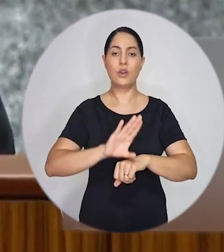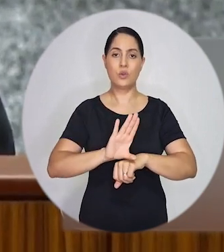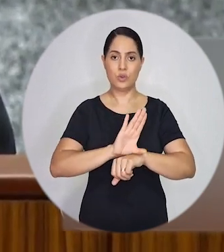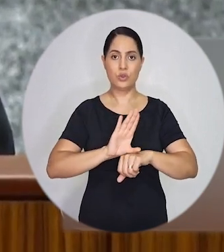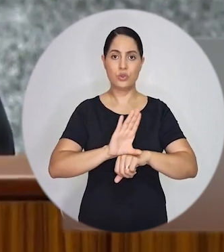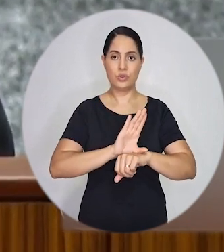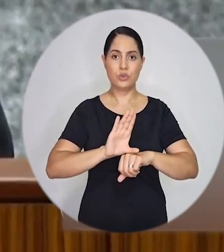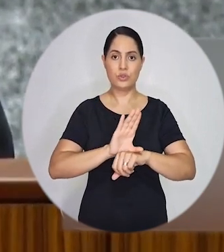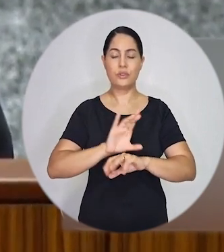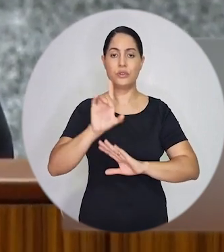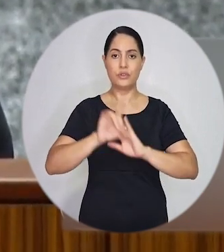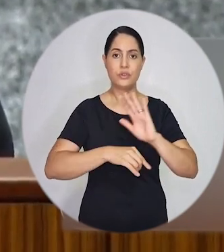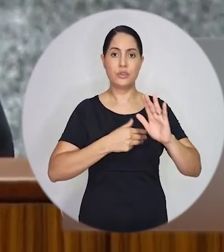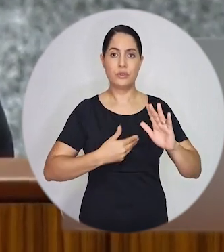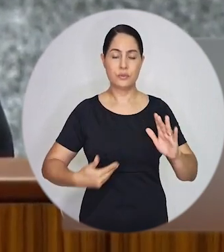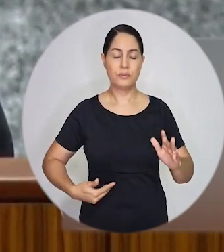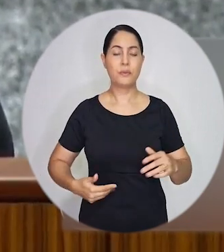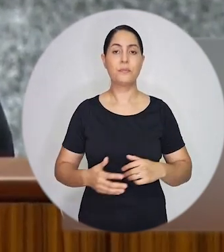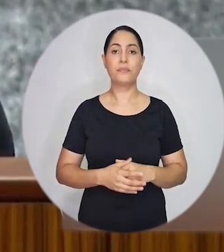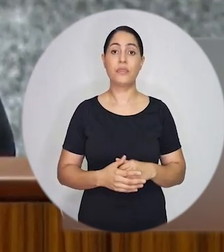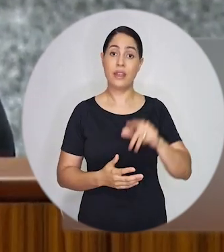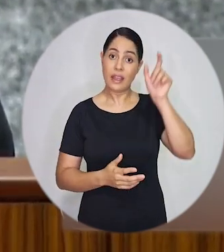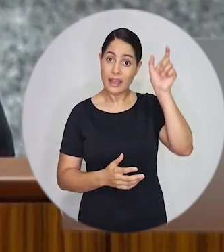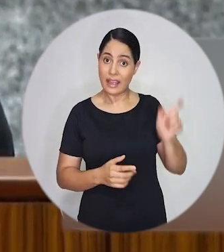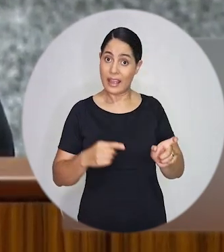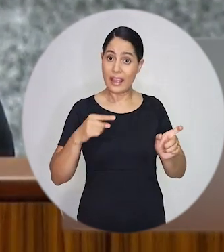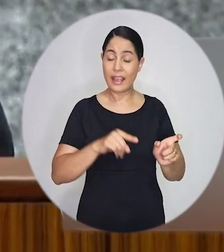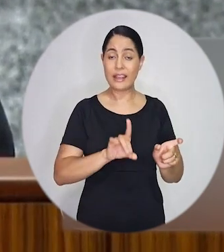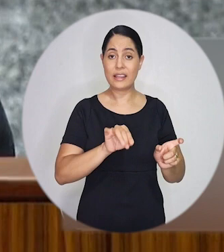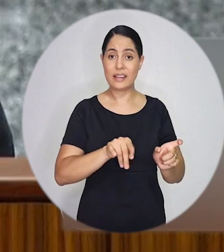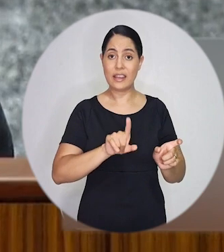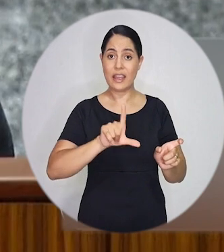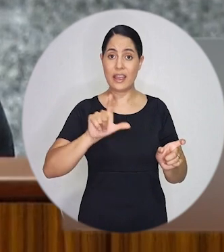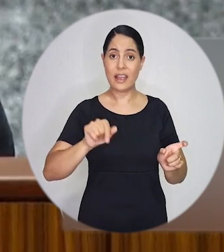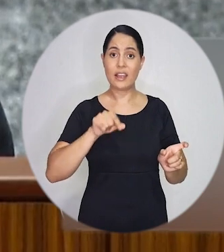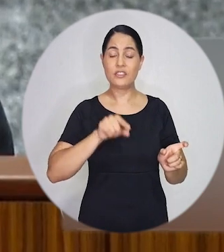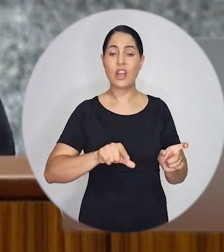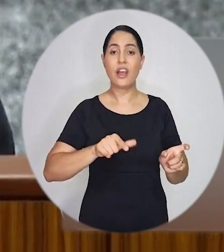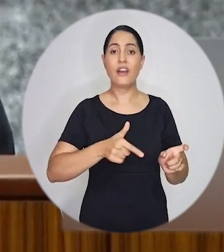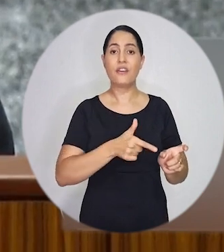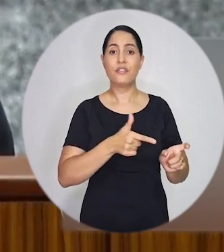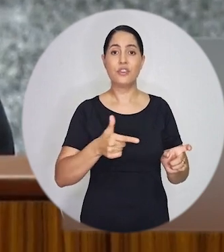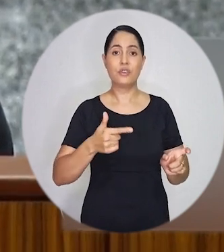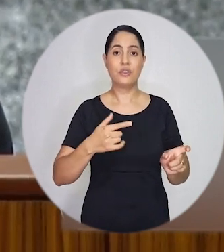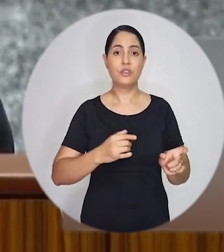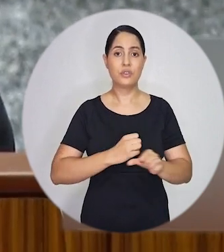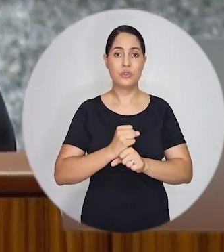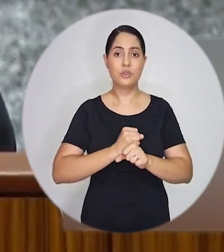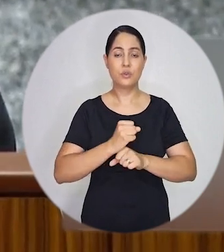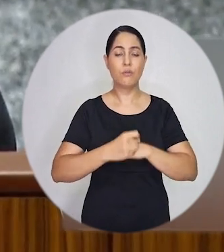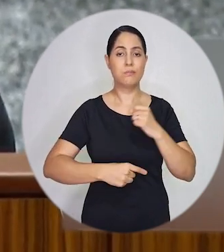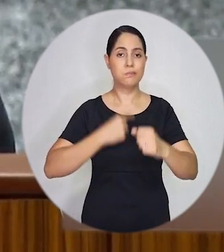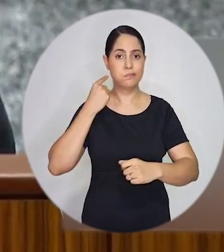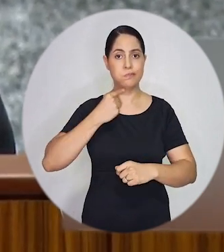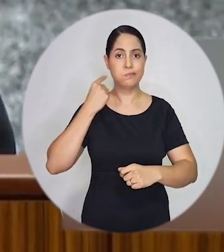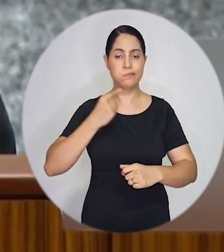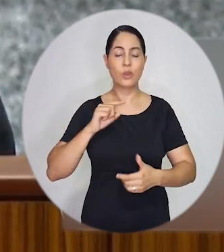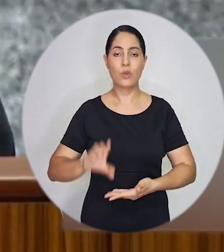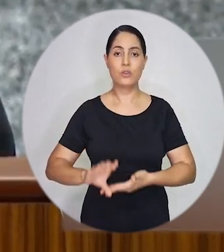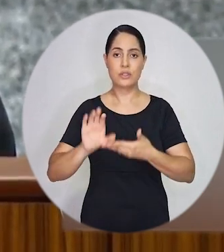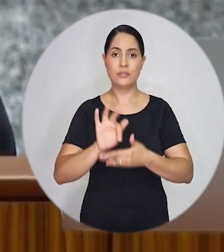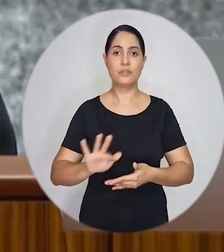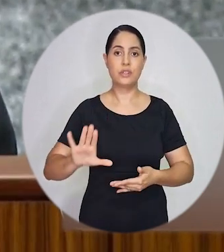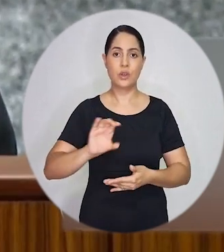pelo Instituto Brasilense de Direito Público. Dedicou 27 anos à advocacia, tendo sido conselheira federal pela OAB do